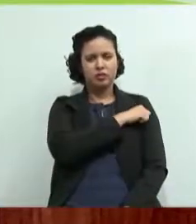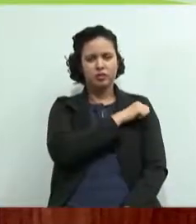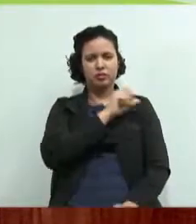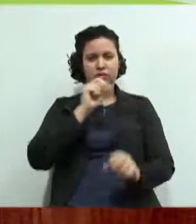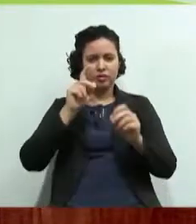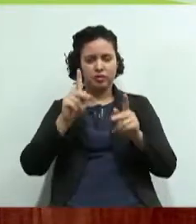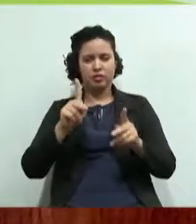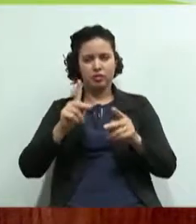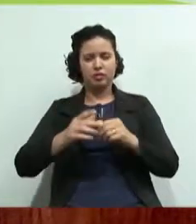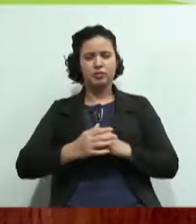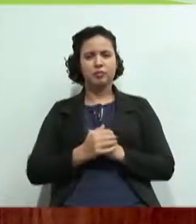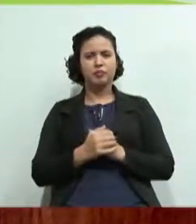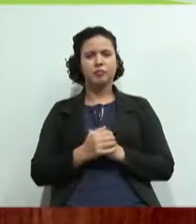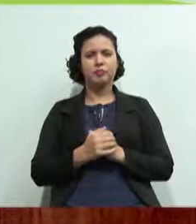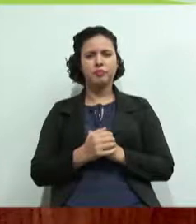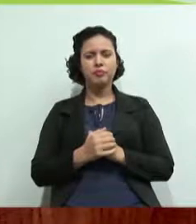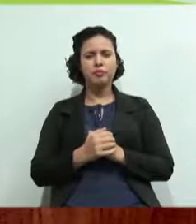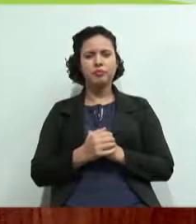ok?